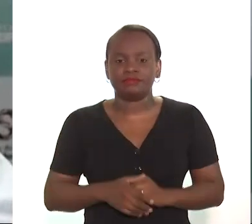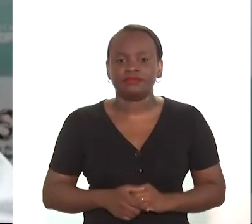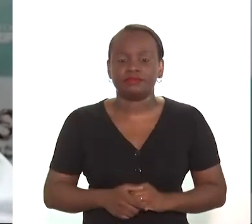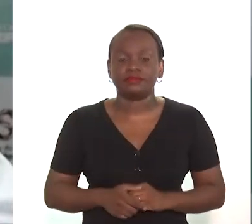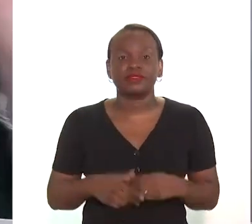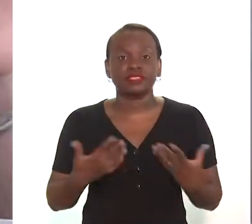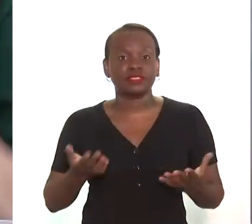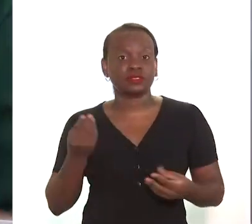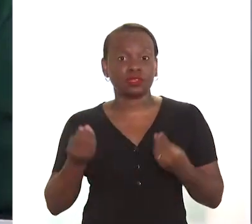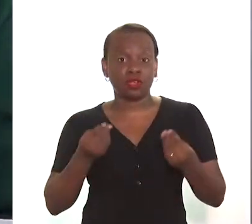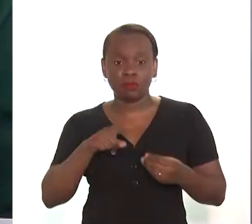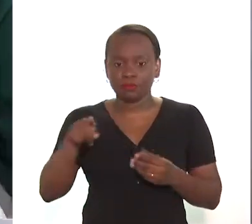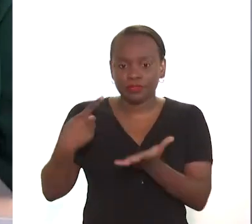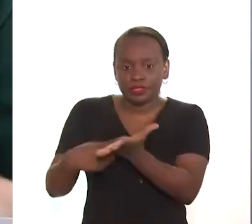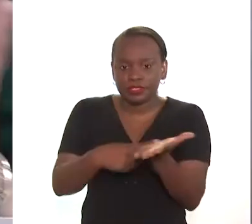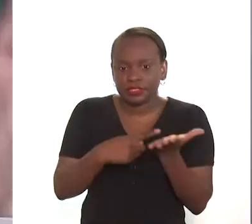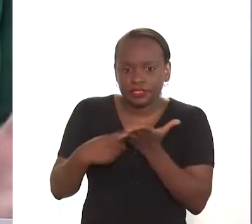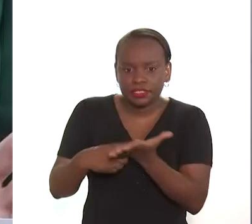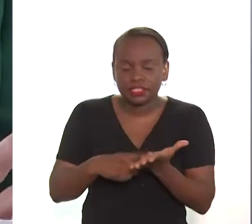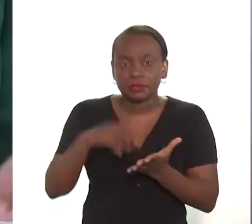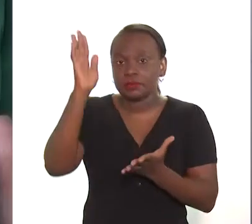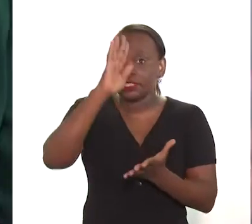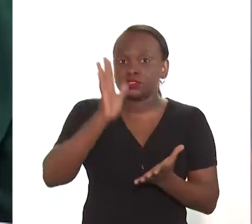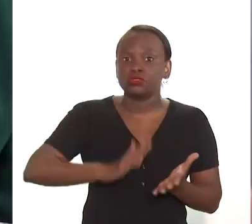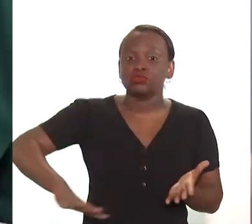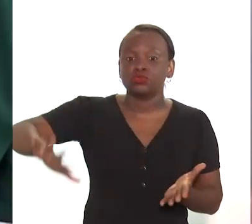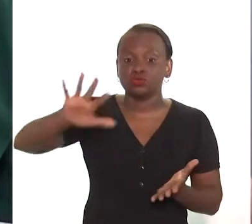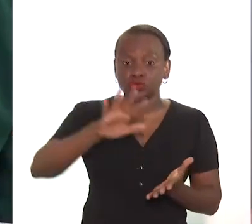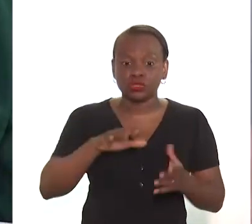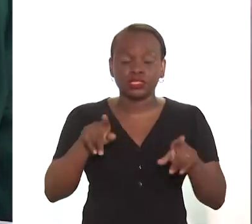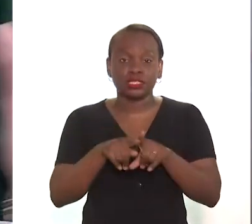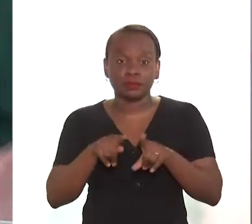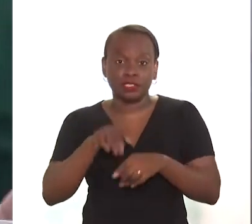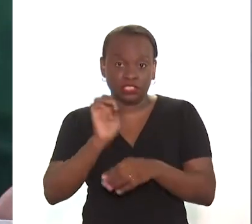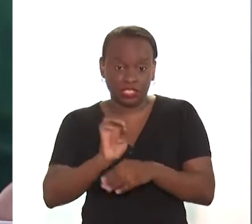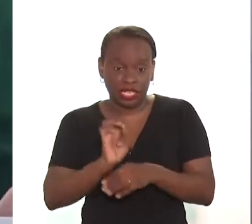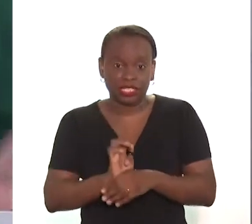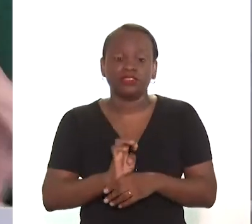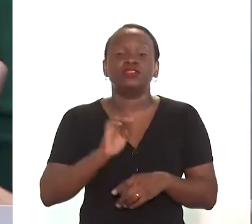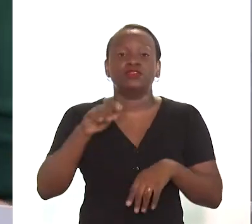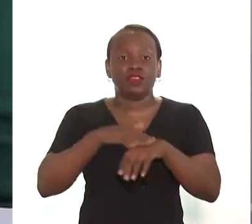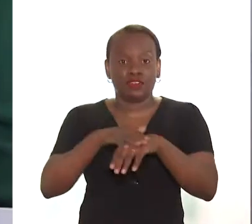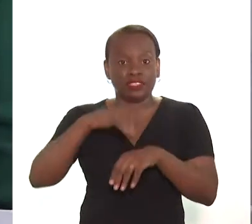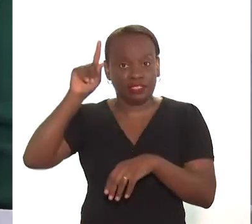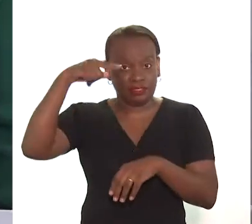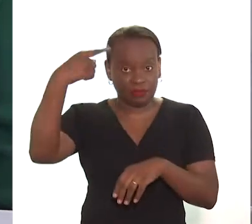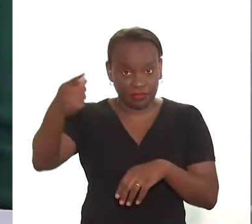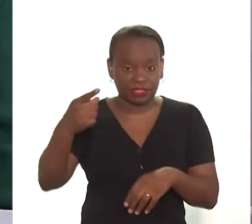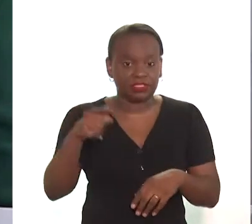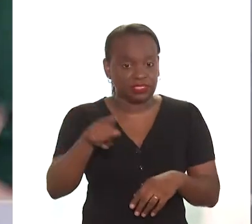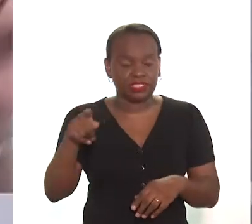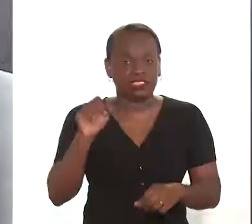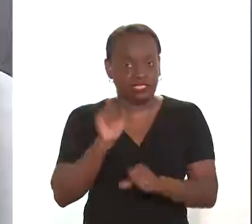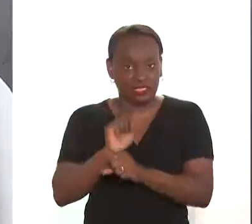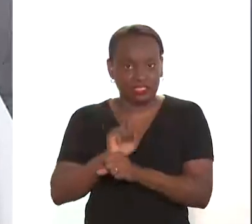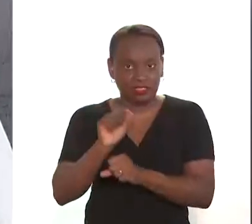sentido. Sobre como a gente está articulando isso em nível nacional e estadual, é o que a gente vai conversar